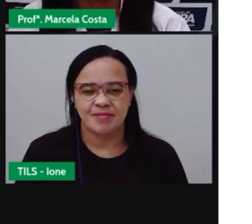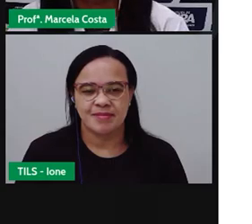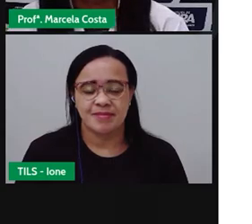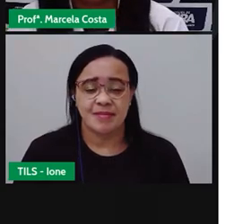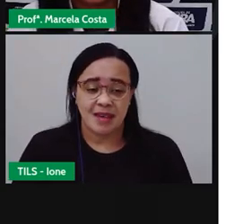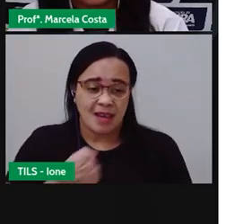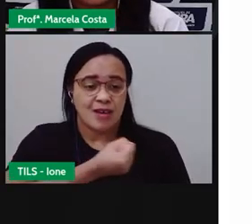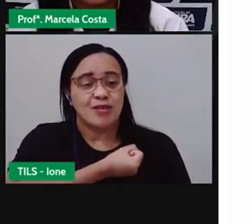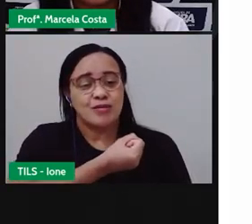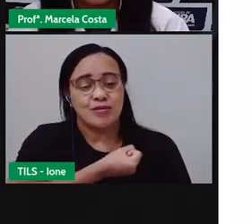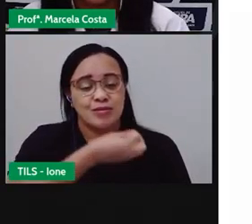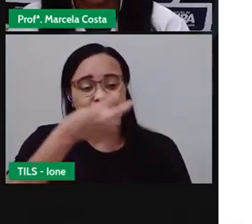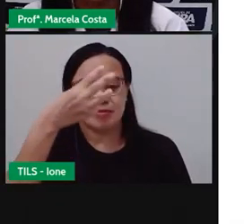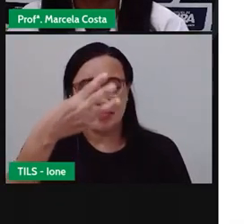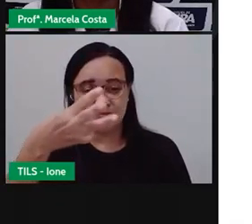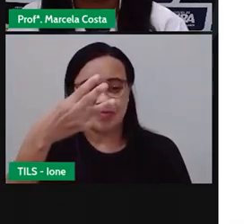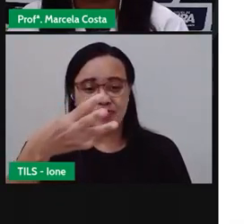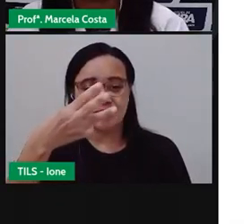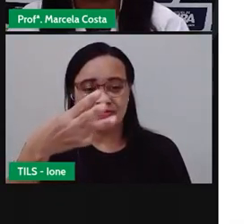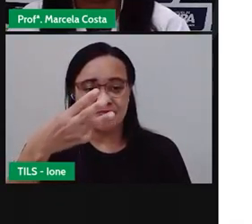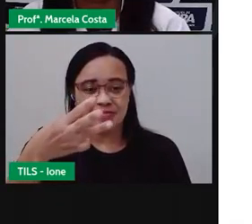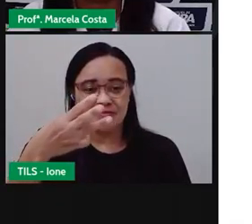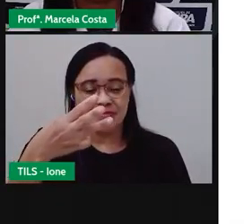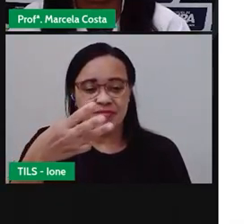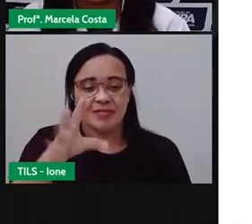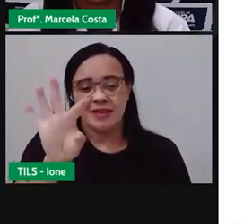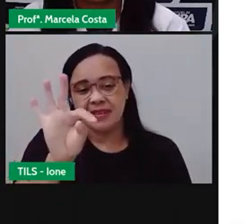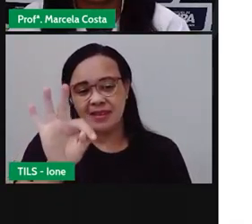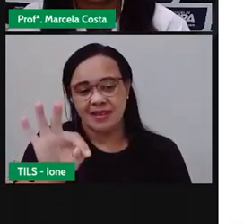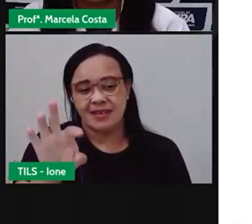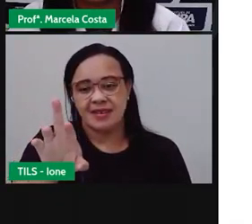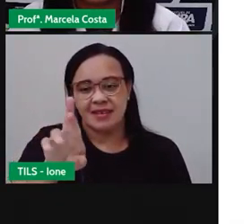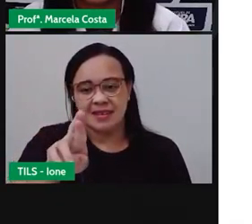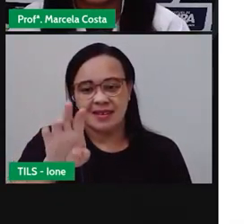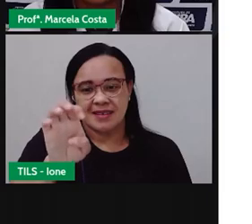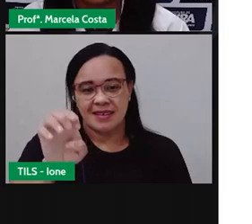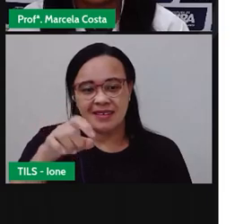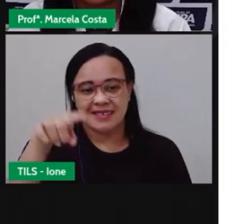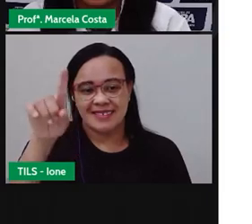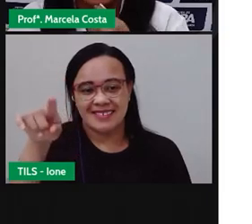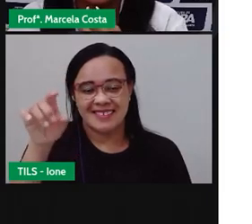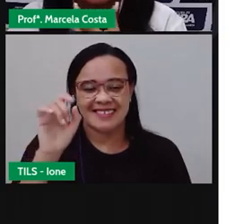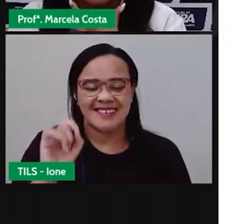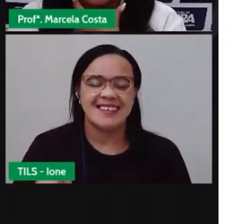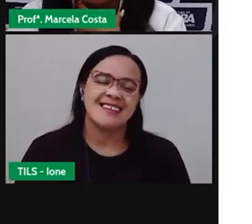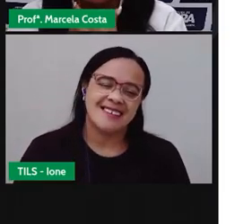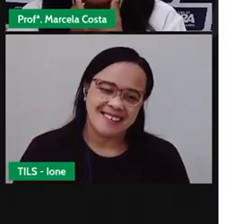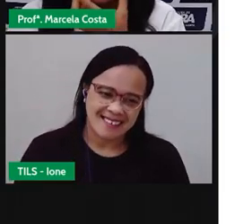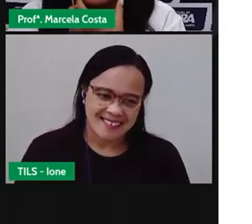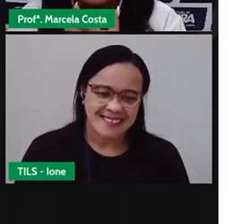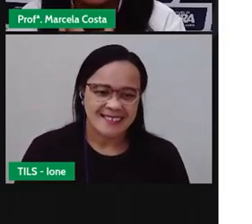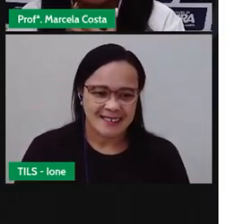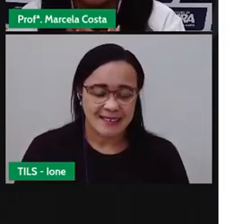É o número 3, né? Ó, quando a gente fala 3, 3, 3, a gente